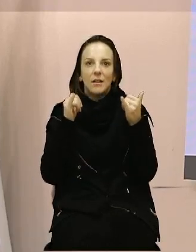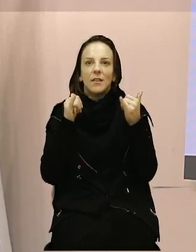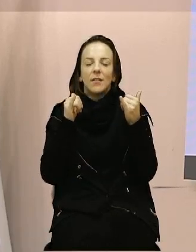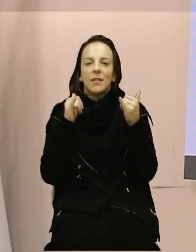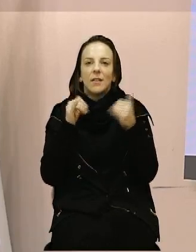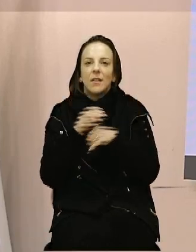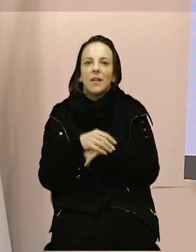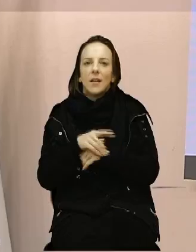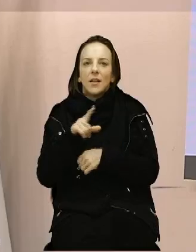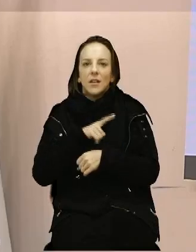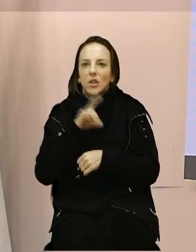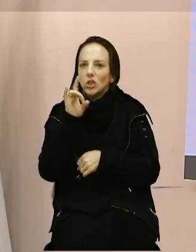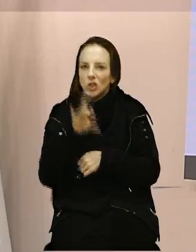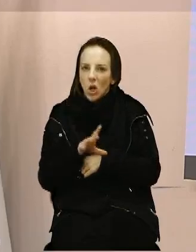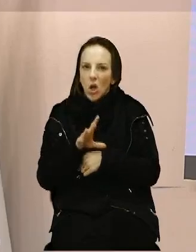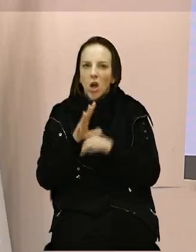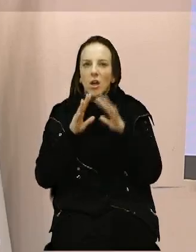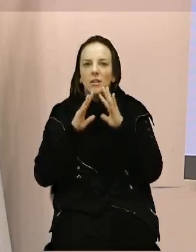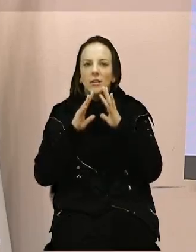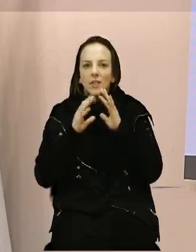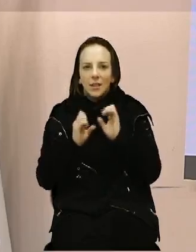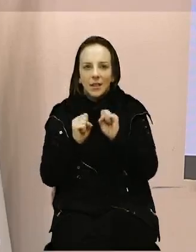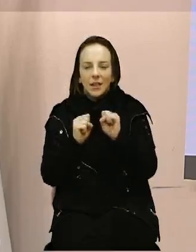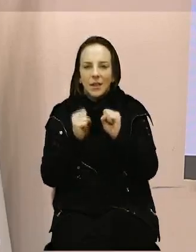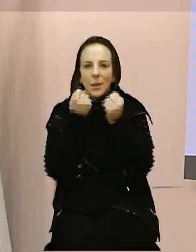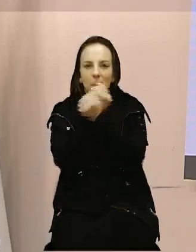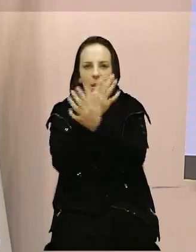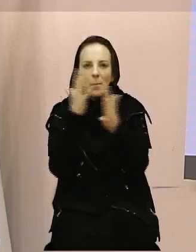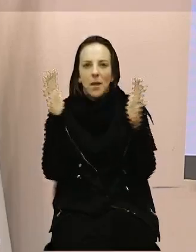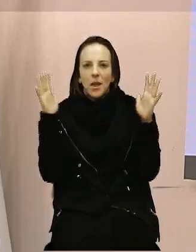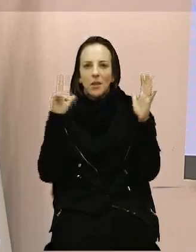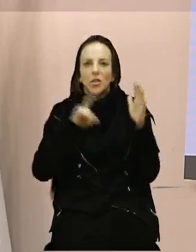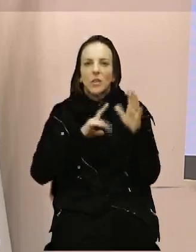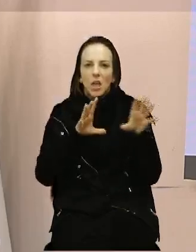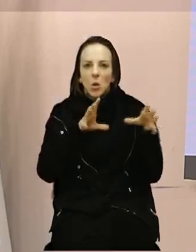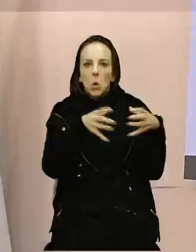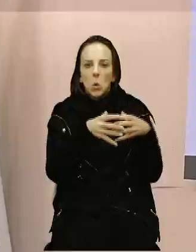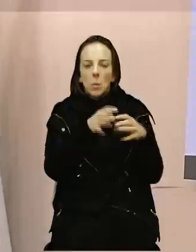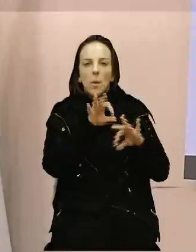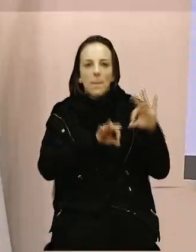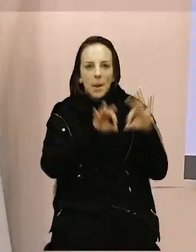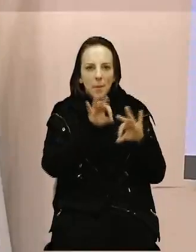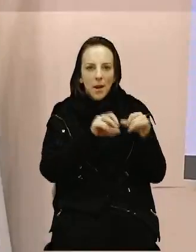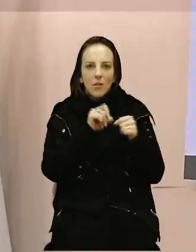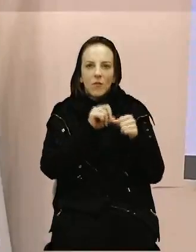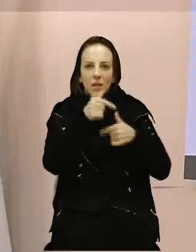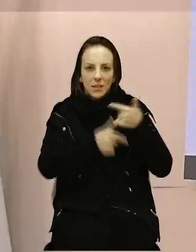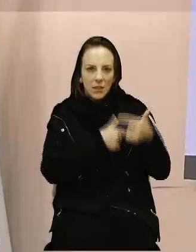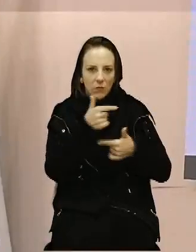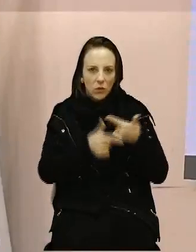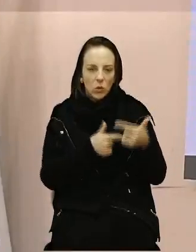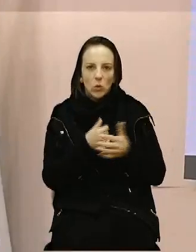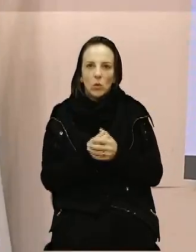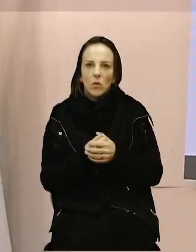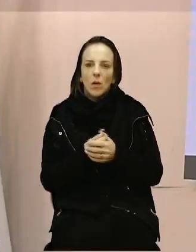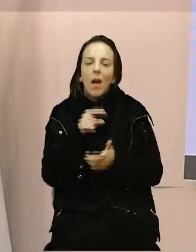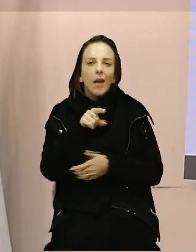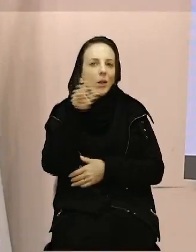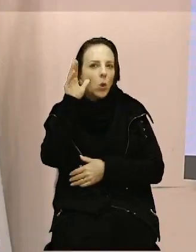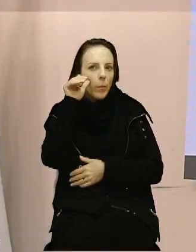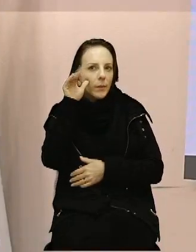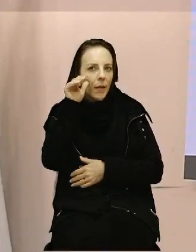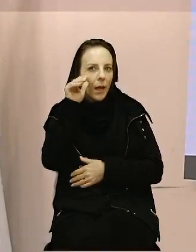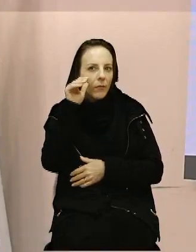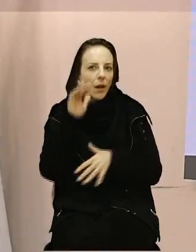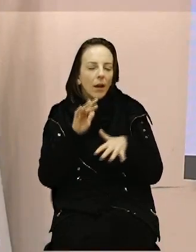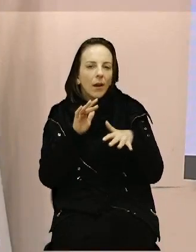do Meio Ambiente tem equipe preparada para fazer esse serviço. Aí você observa nas redes sociais